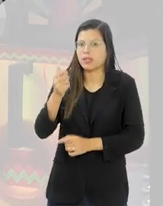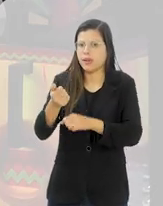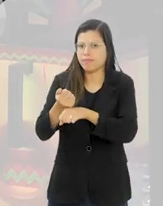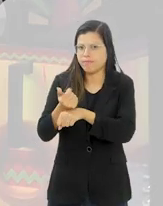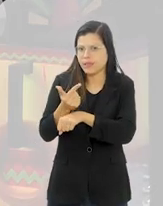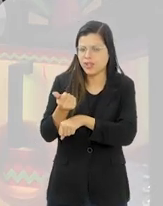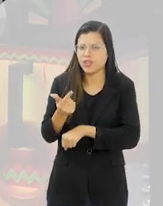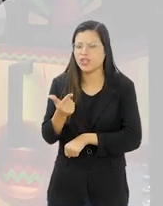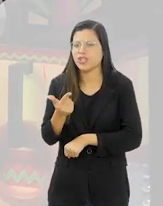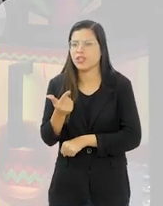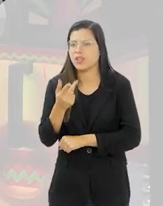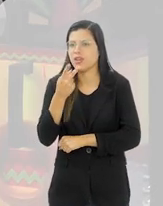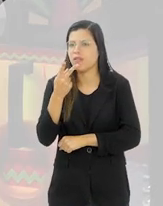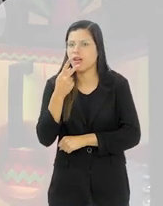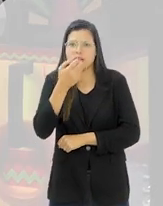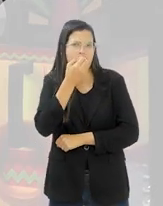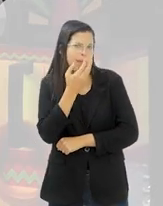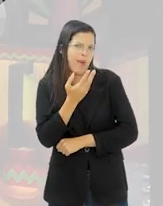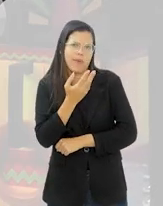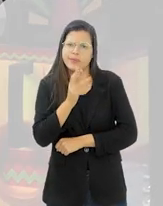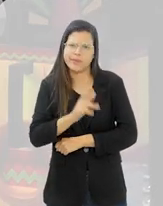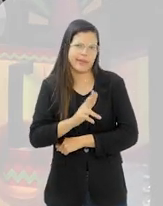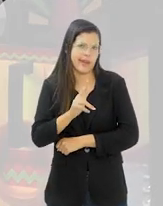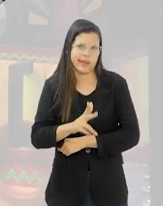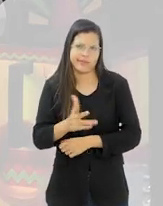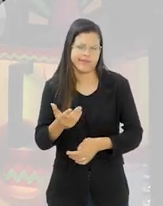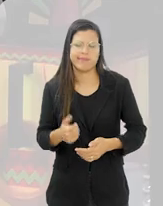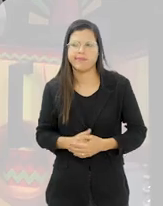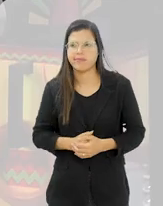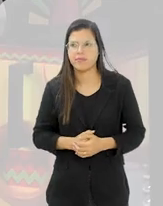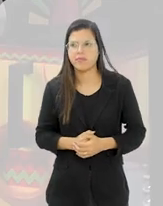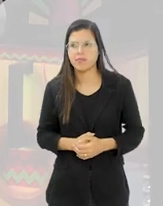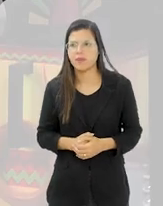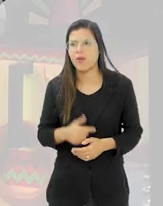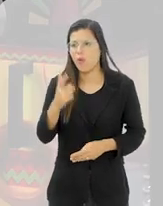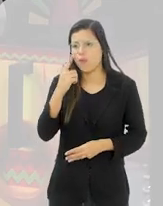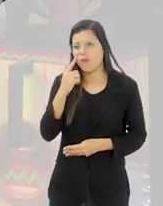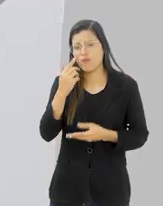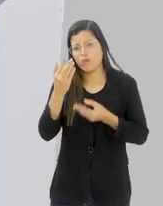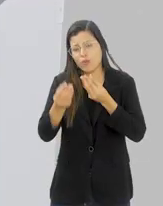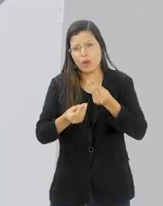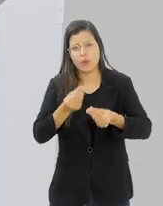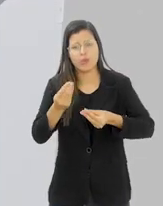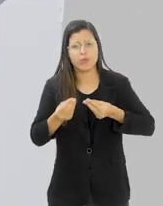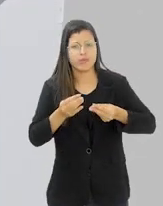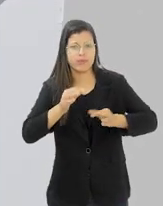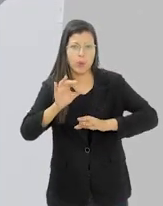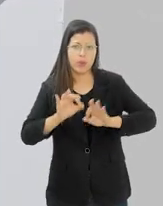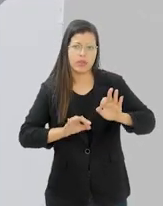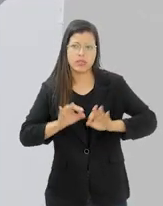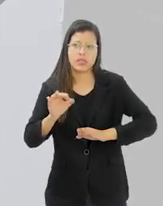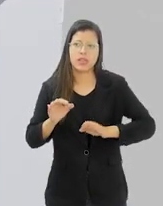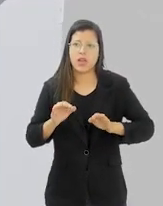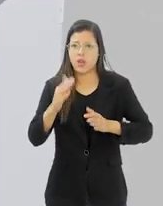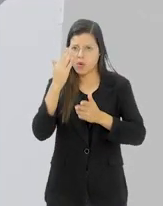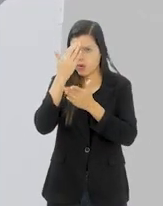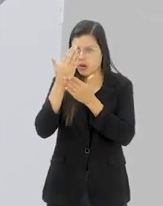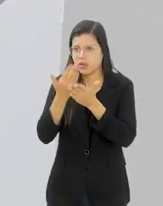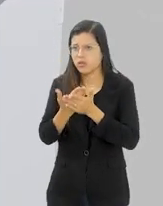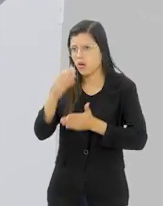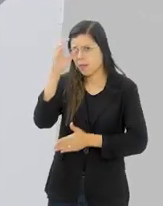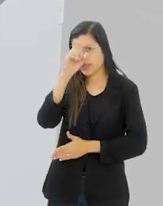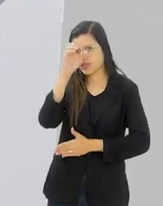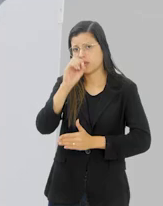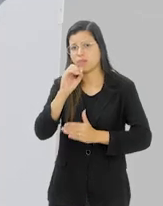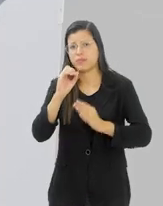ali ao meio-dia, você dizer que está tudo bom, não está legal, não está. Vamos ver o que vai dar nesse dia. Vamos, né? Eu acho que é um